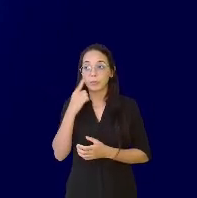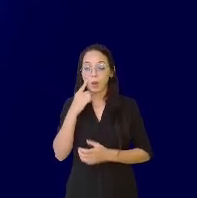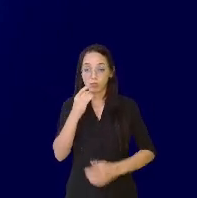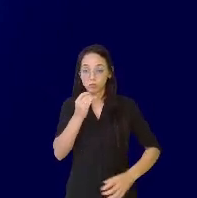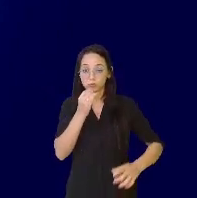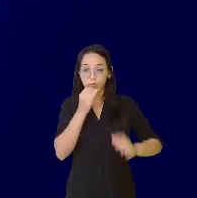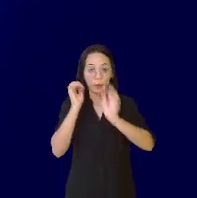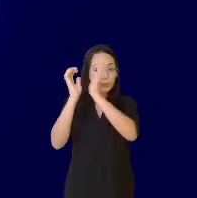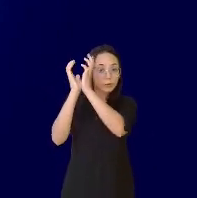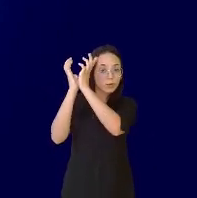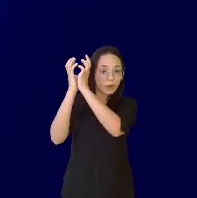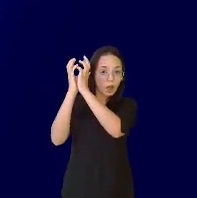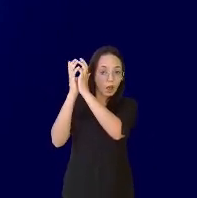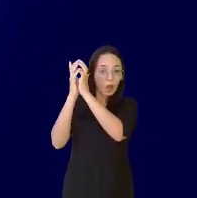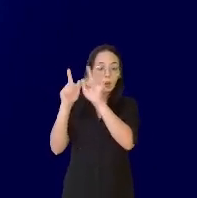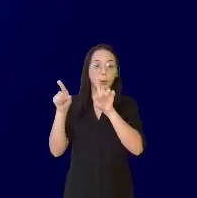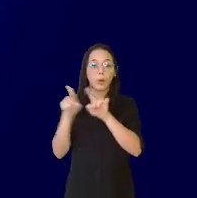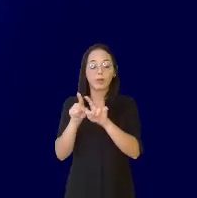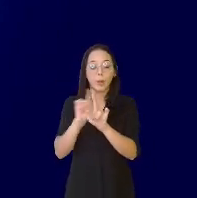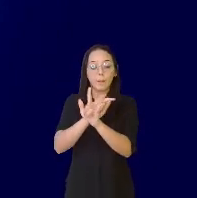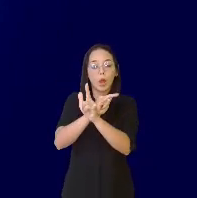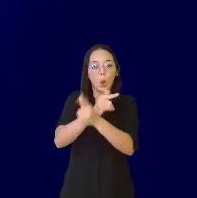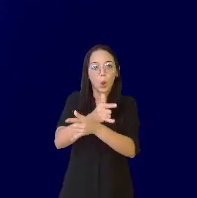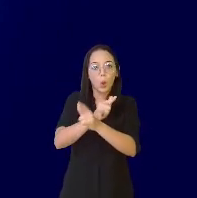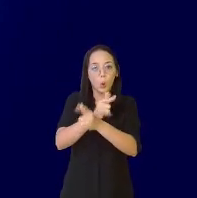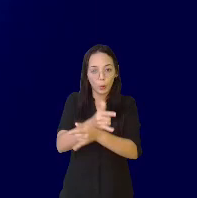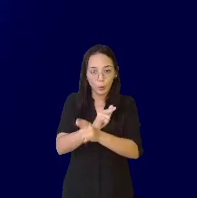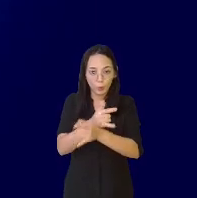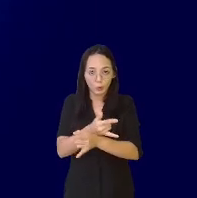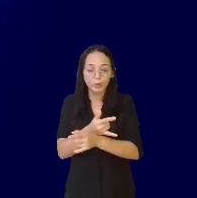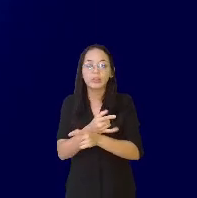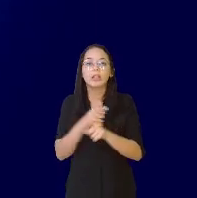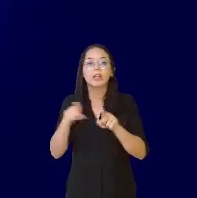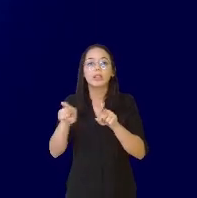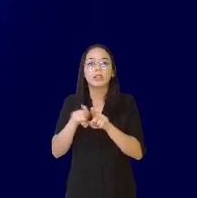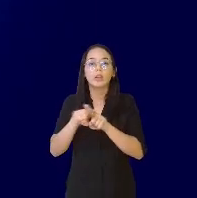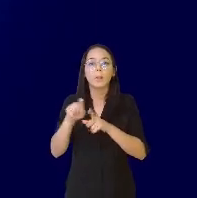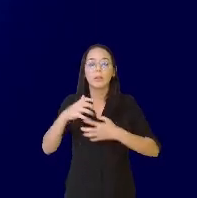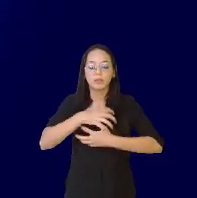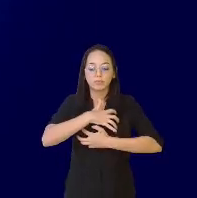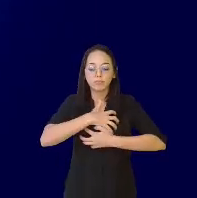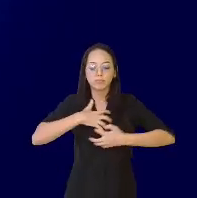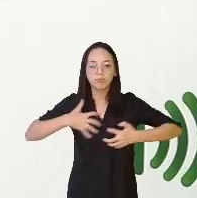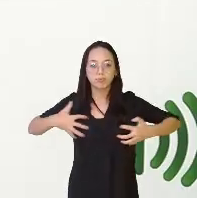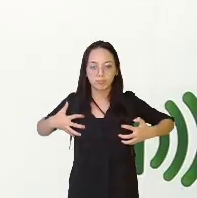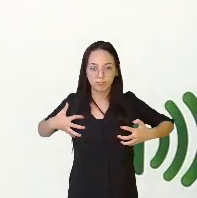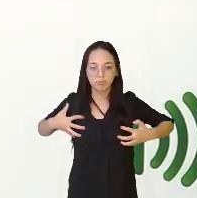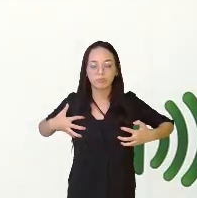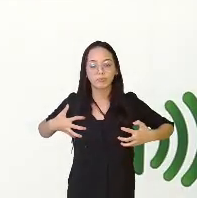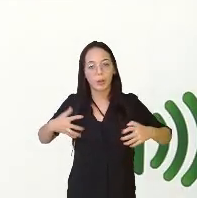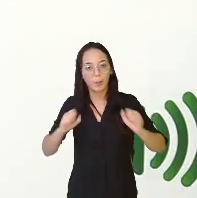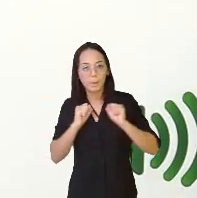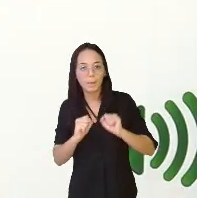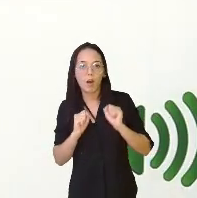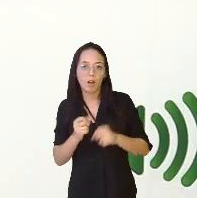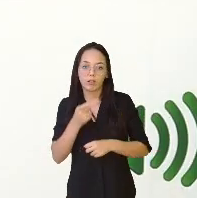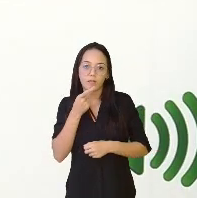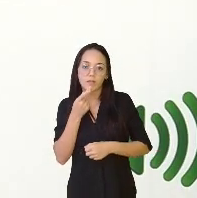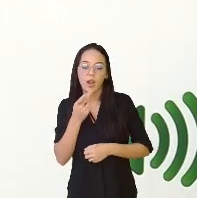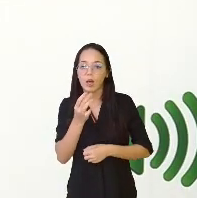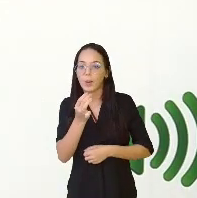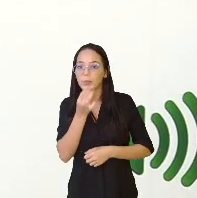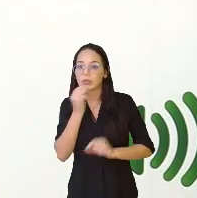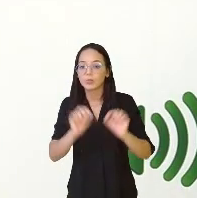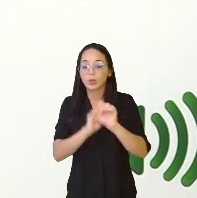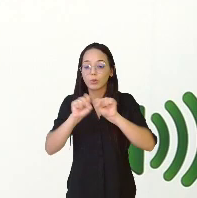craniana, a gente tem a coluna vertebral e a caixa torácica. A gente pode dizer que é basicamente